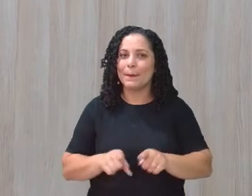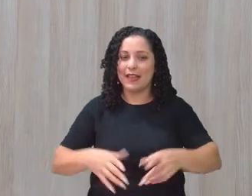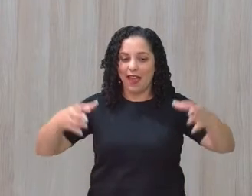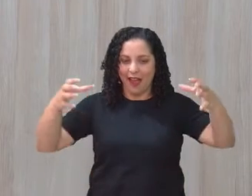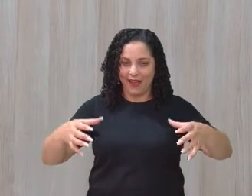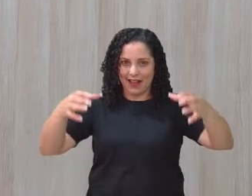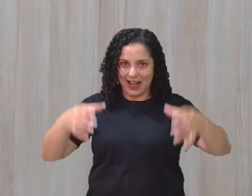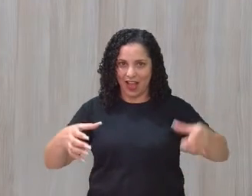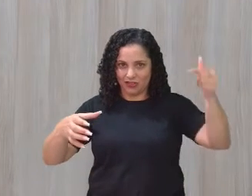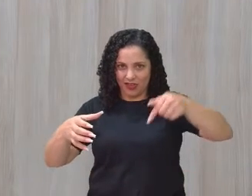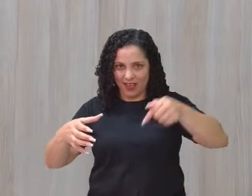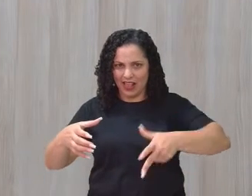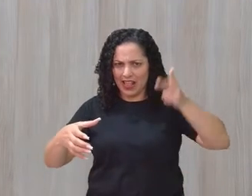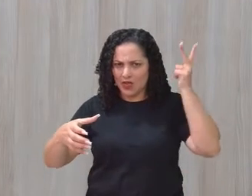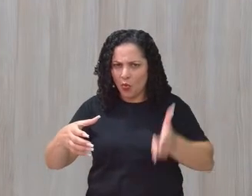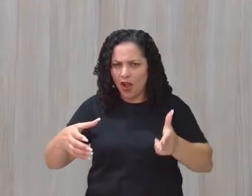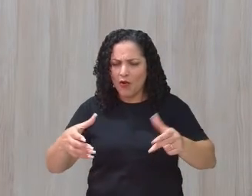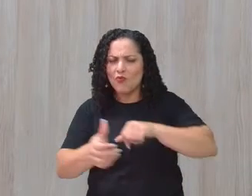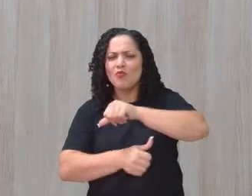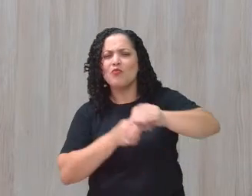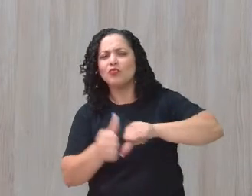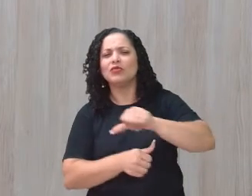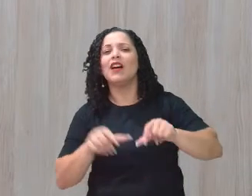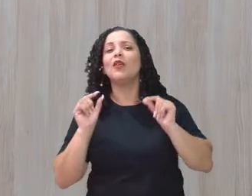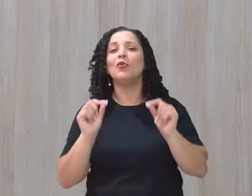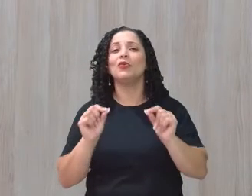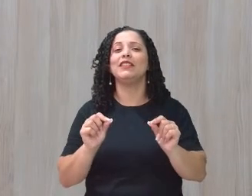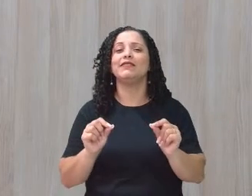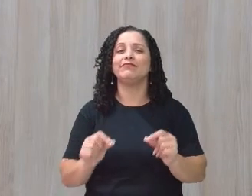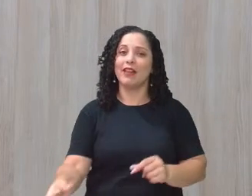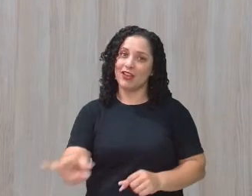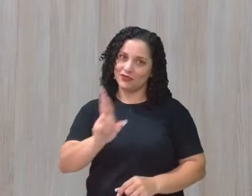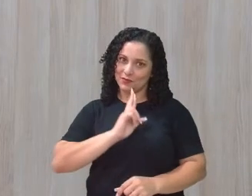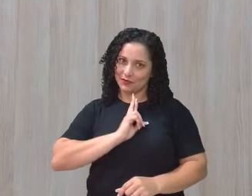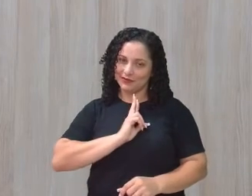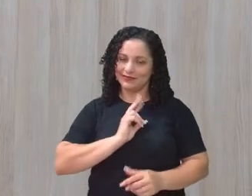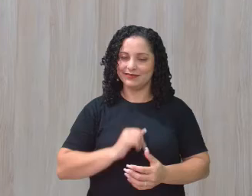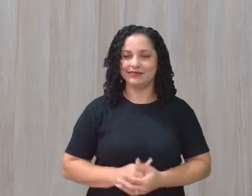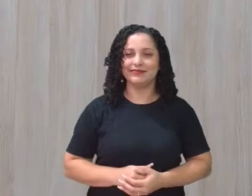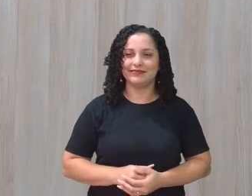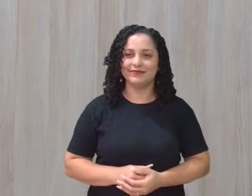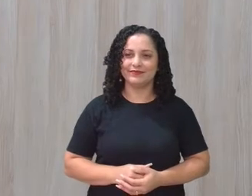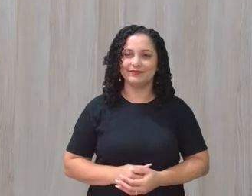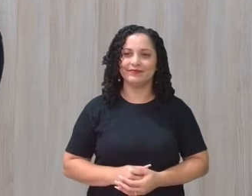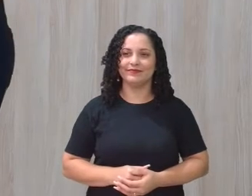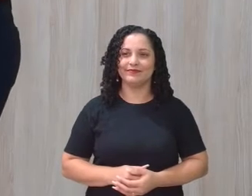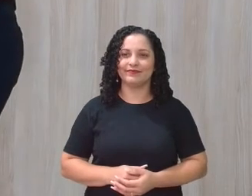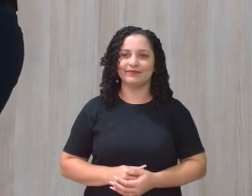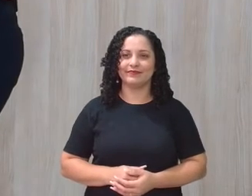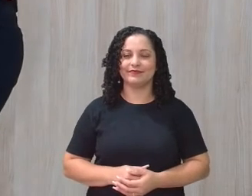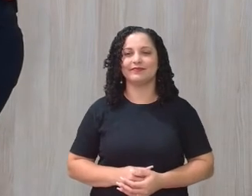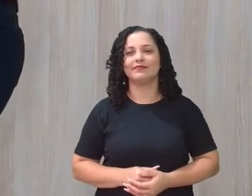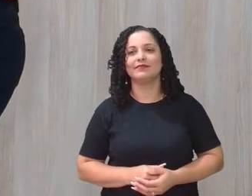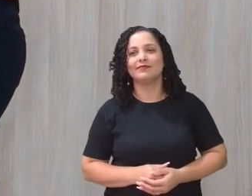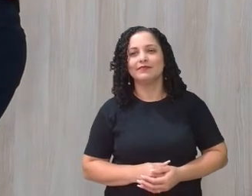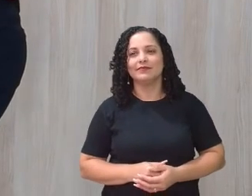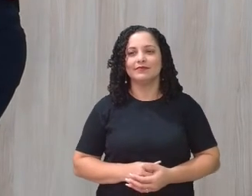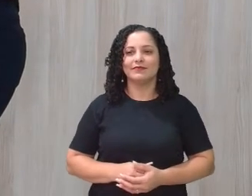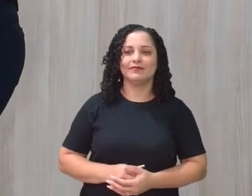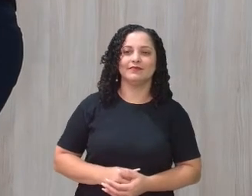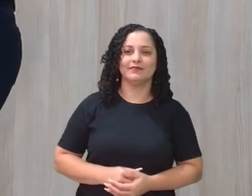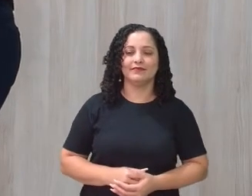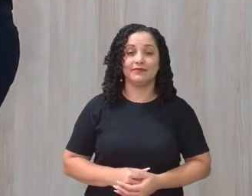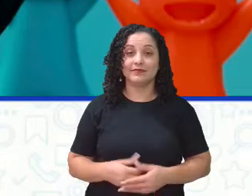mesmo jeito? Ela se modifica? O que é que você acha? Conta pra mim, tá certo? A gente conversa.